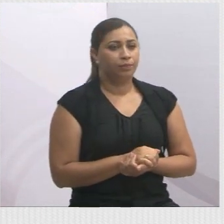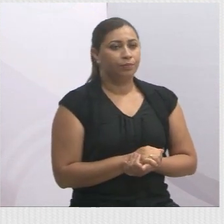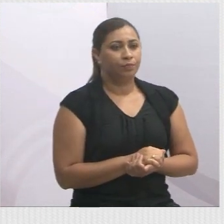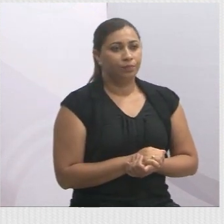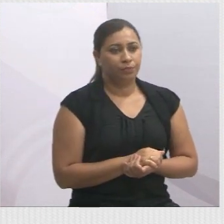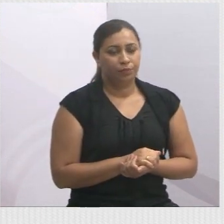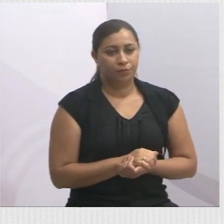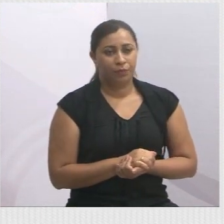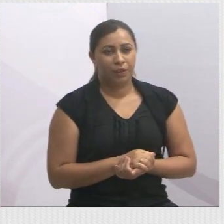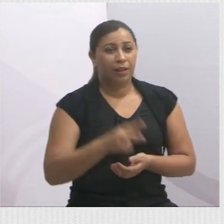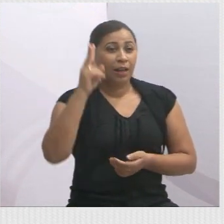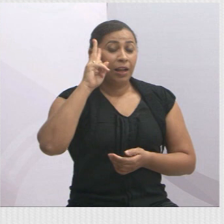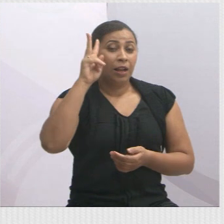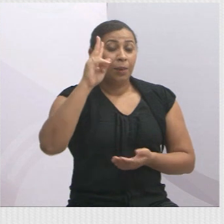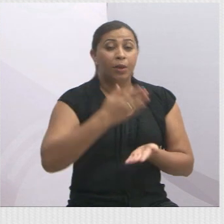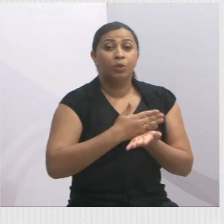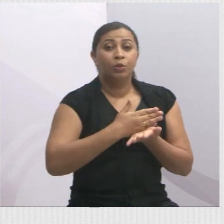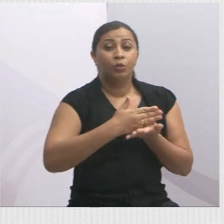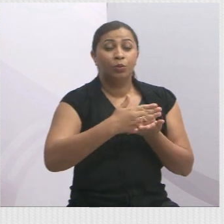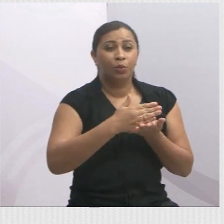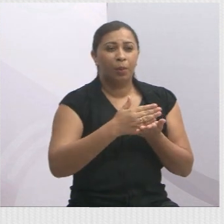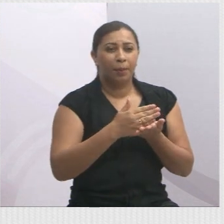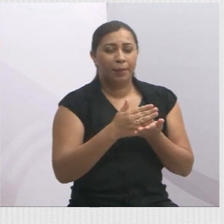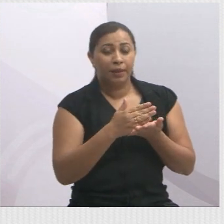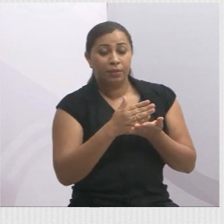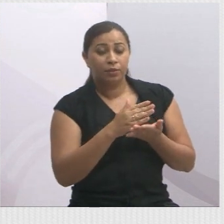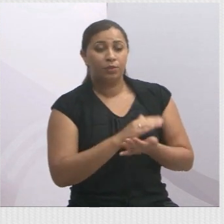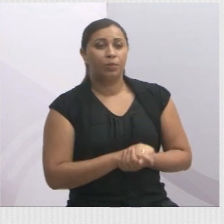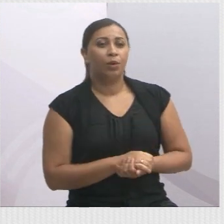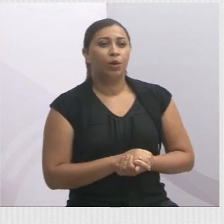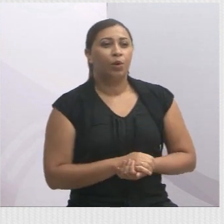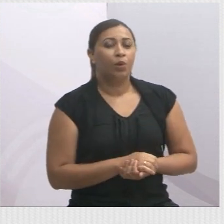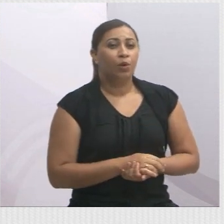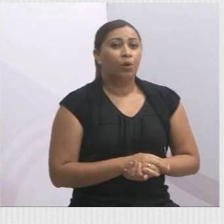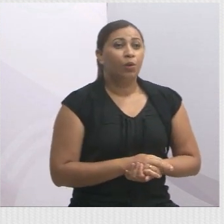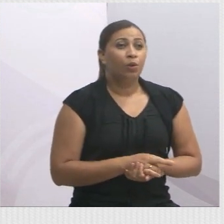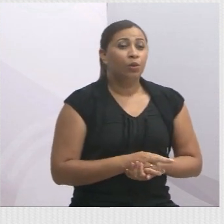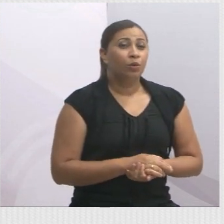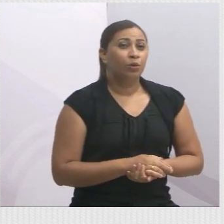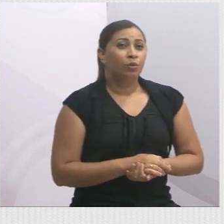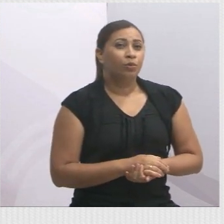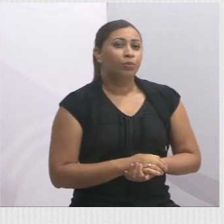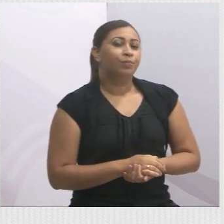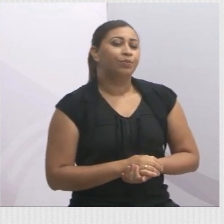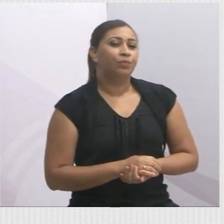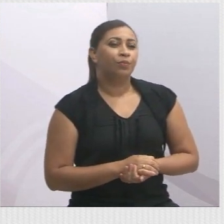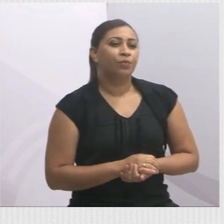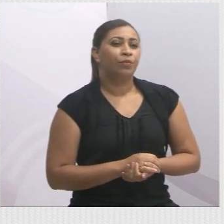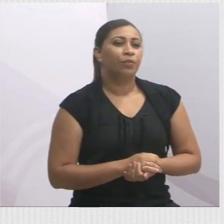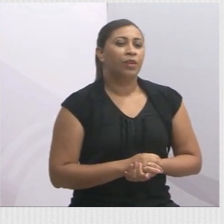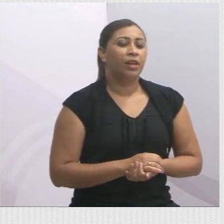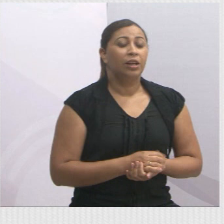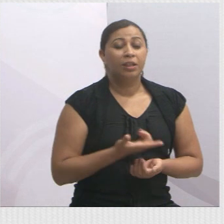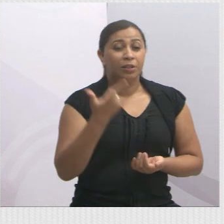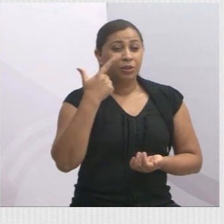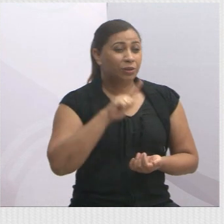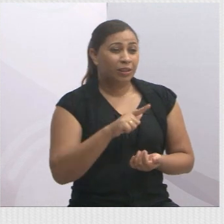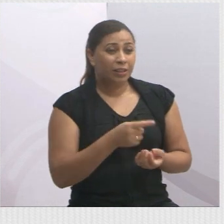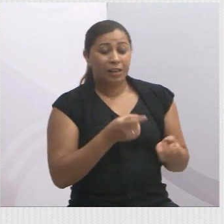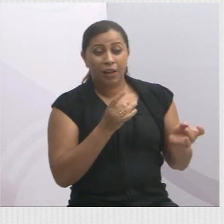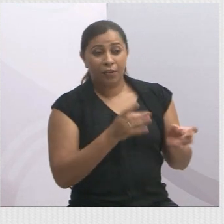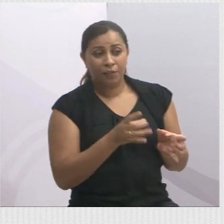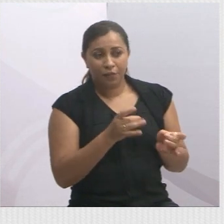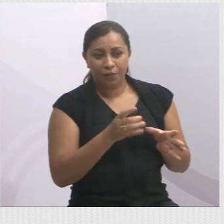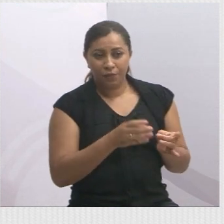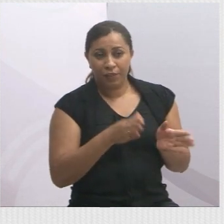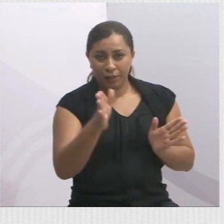Há de se fazer lembrar que no início das negociações, o senhor Jucir Madide resolveu não vender mais o referido